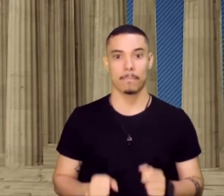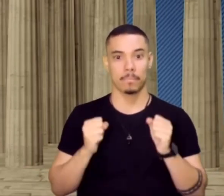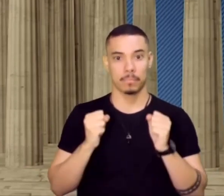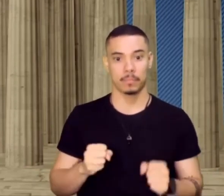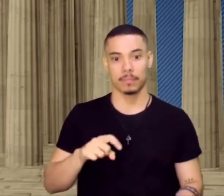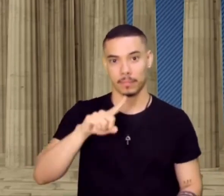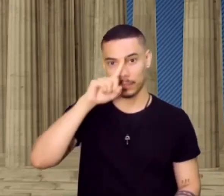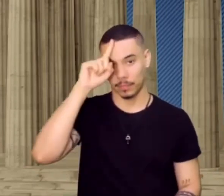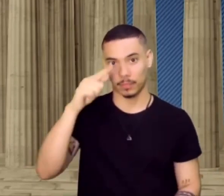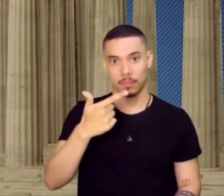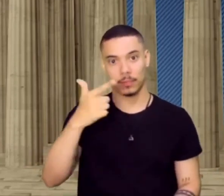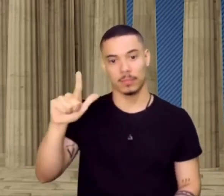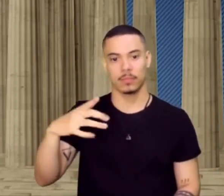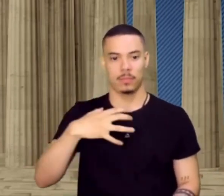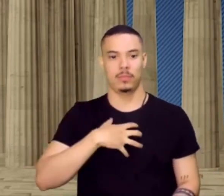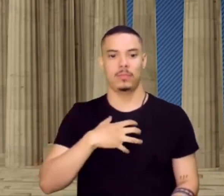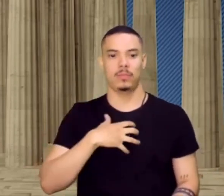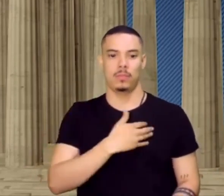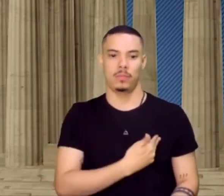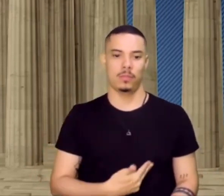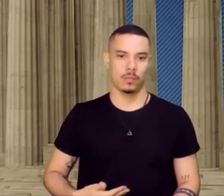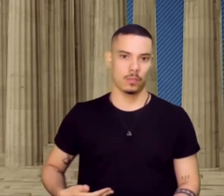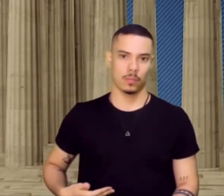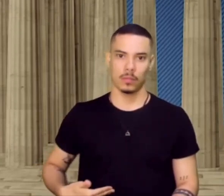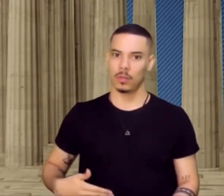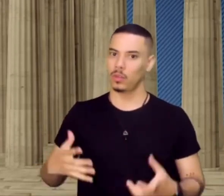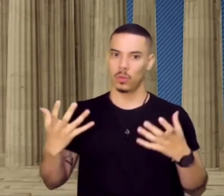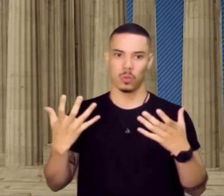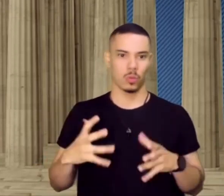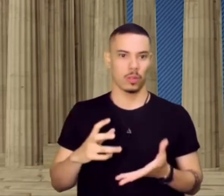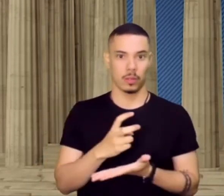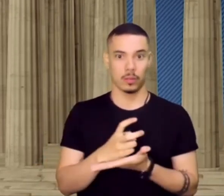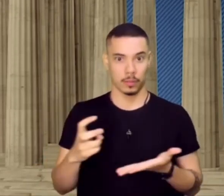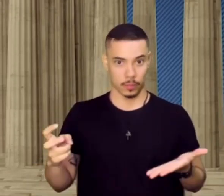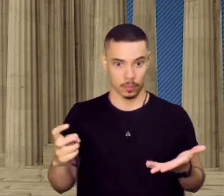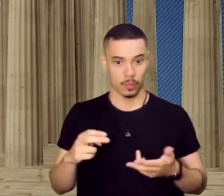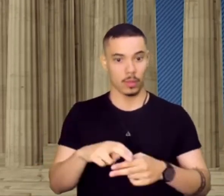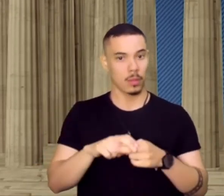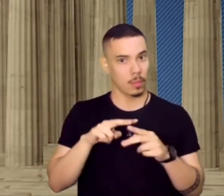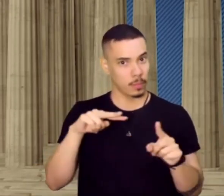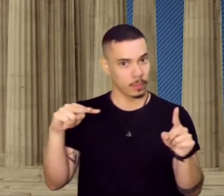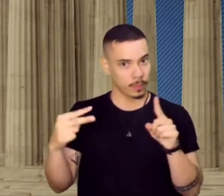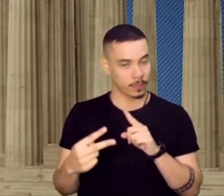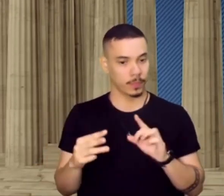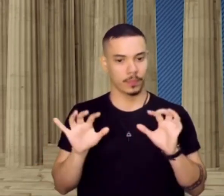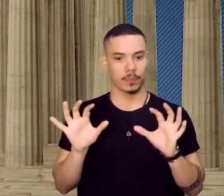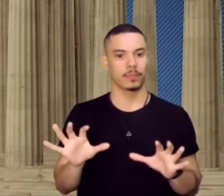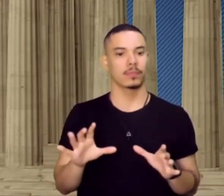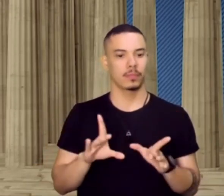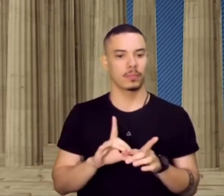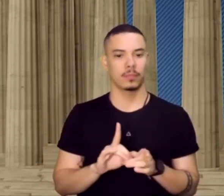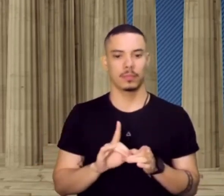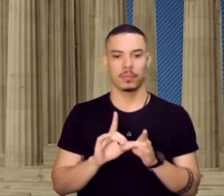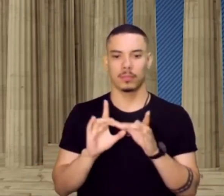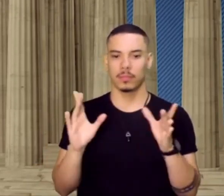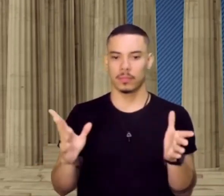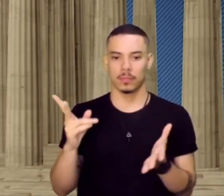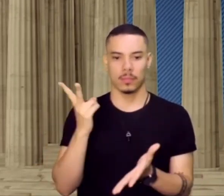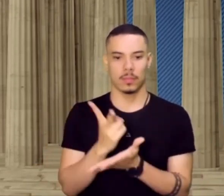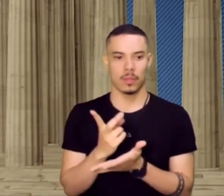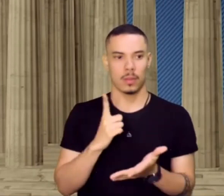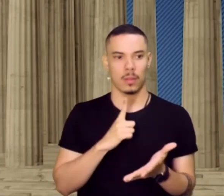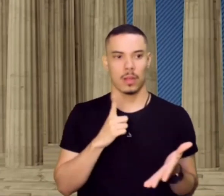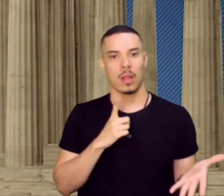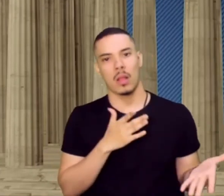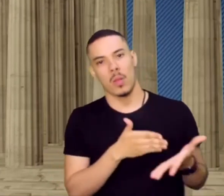uma outra forma de governo. Não quer sair mais do poder. Então é nessa perspectiva, né, que a democracia ela sempre há um